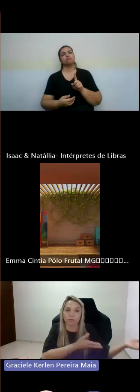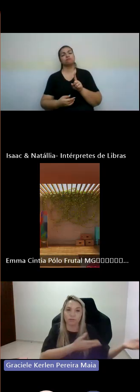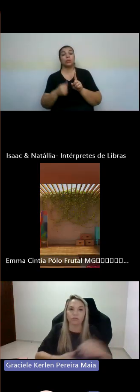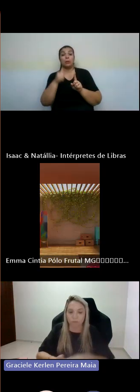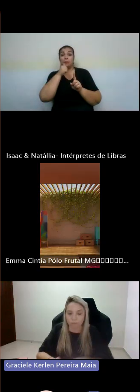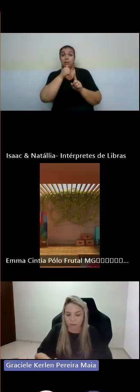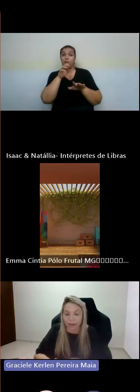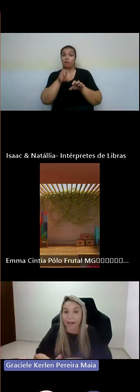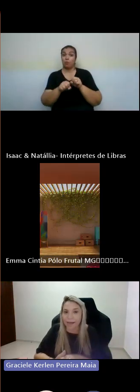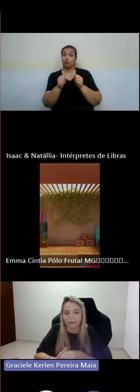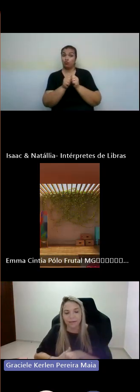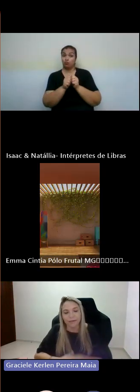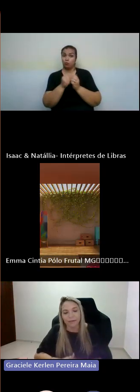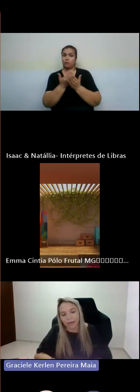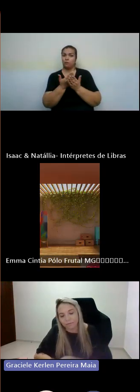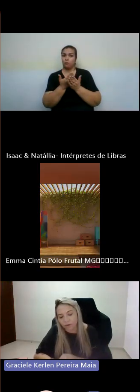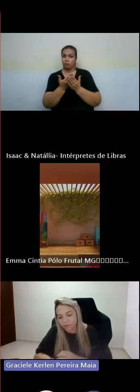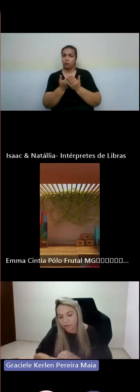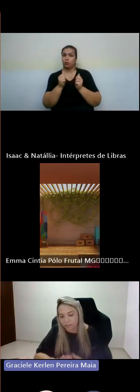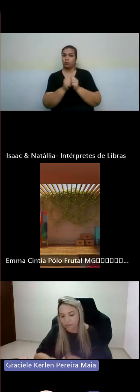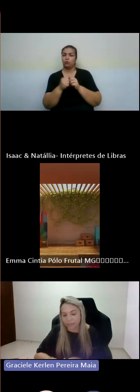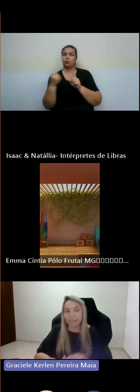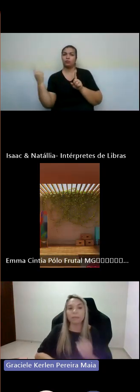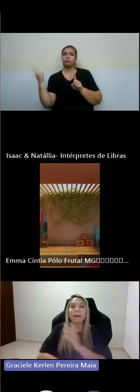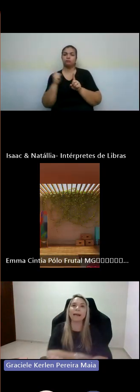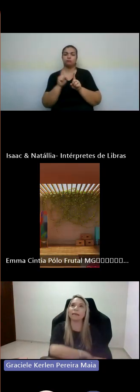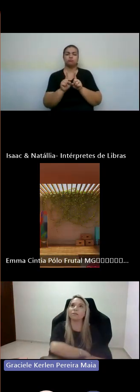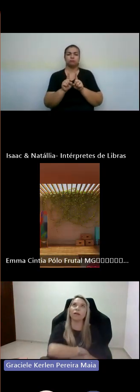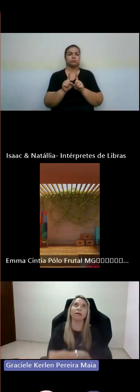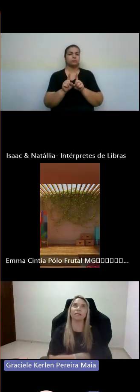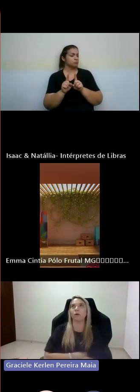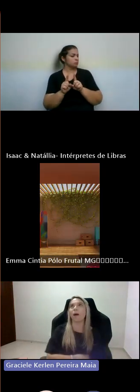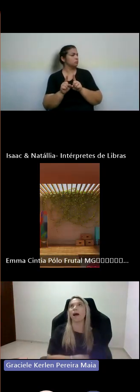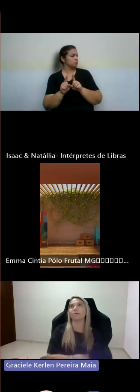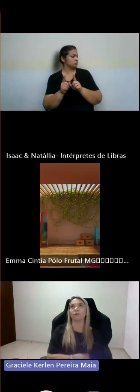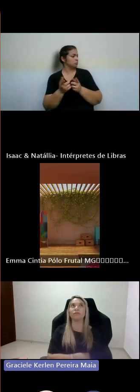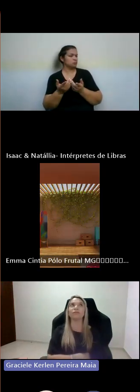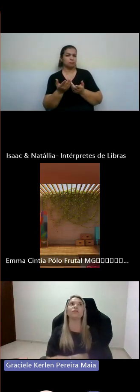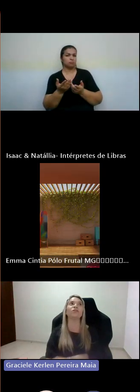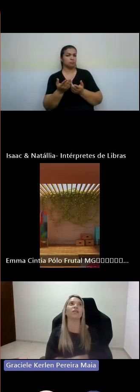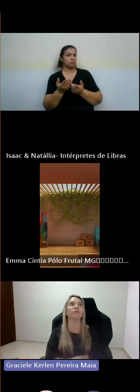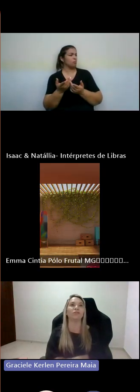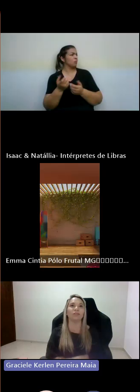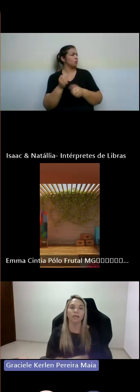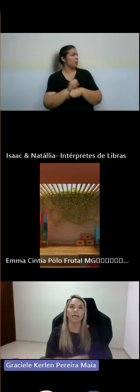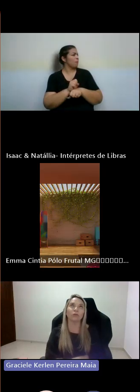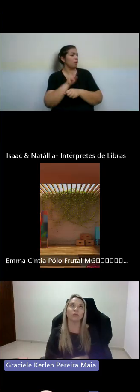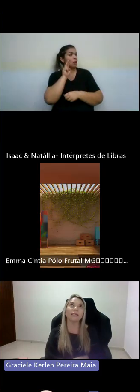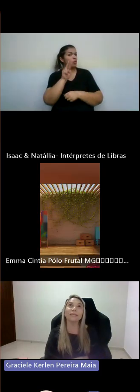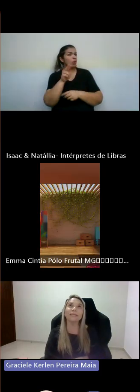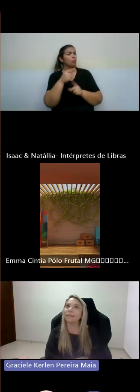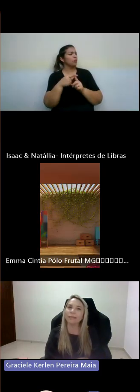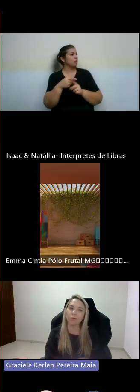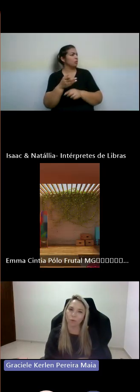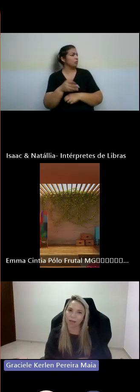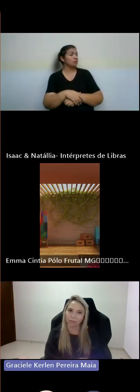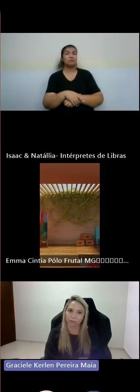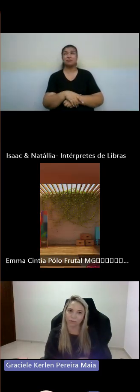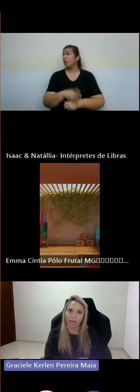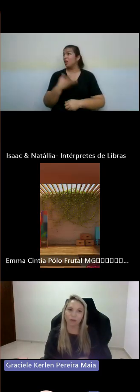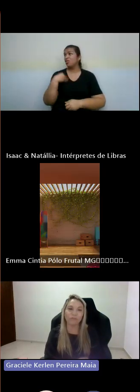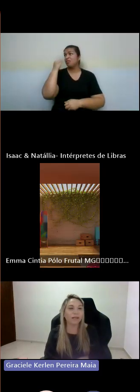que estava estudando junto comigo, a Carla, ela virou e falou assim: o que que você está parado olhando esse quadro? Eu falei assim: gente, eu estou tentando entender